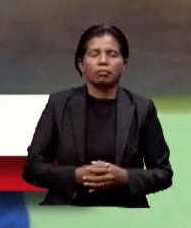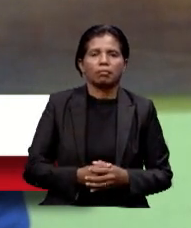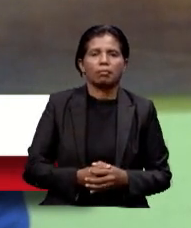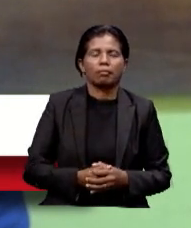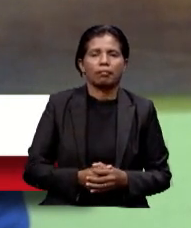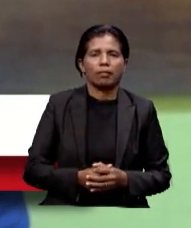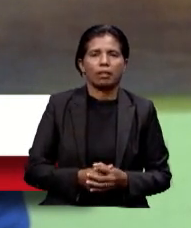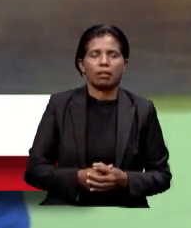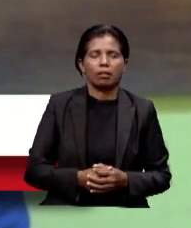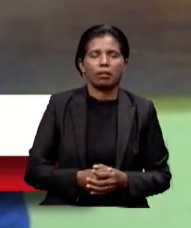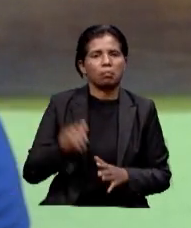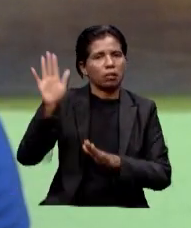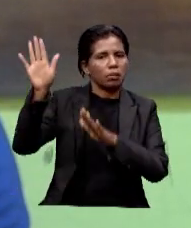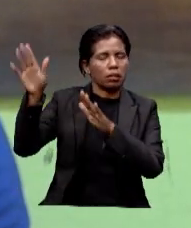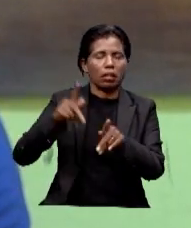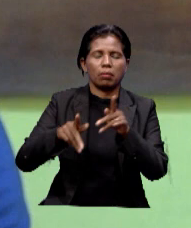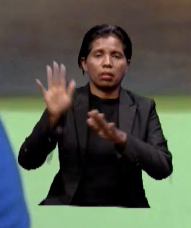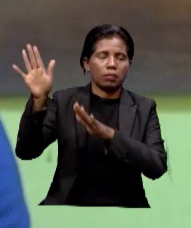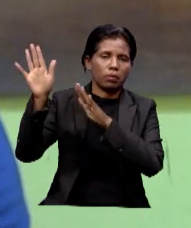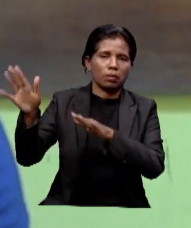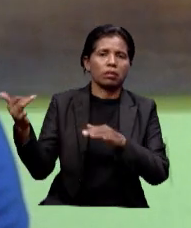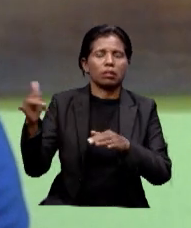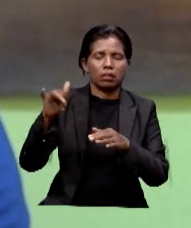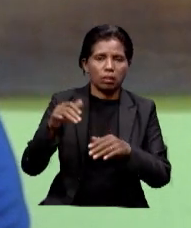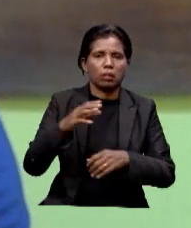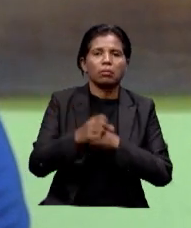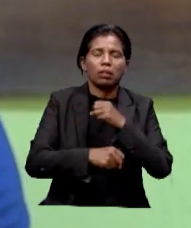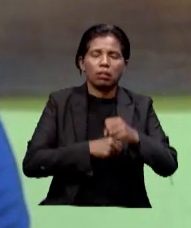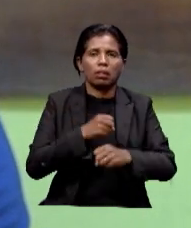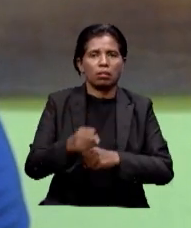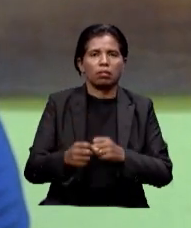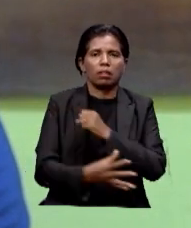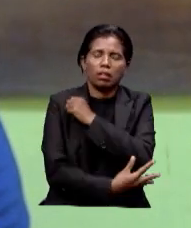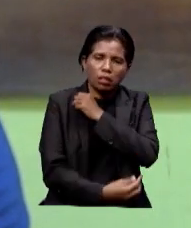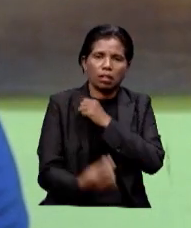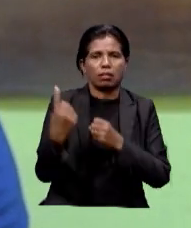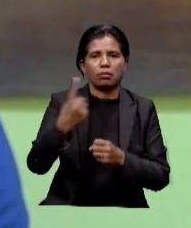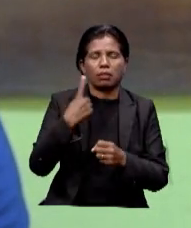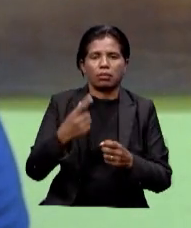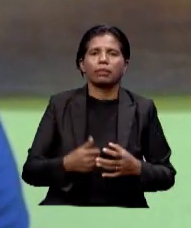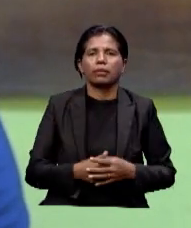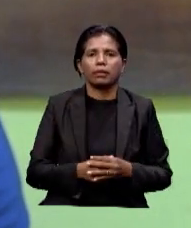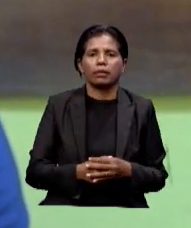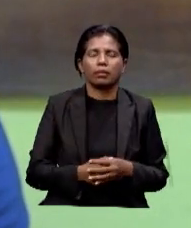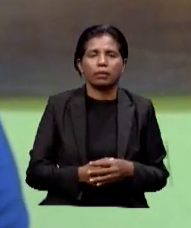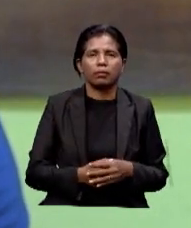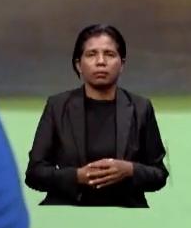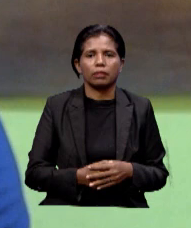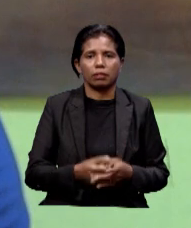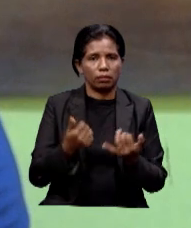ba ai hansira husi importação sira mak sofre liu vulnerável liu atu sofre husi to sang dane